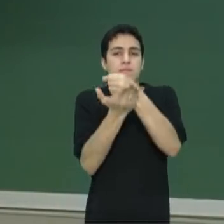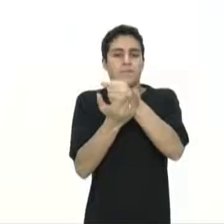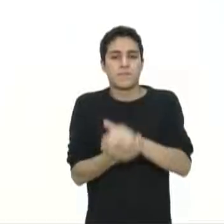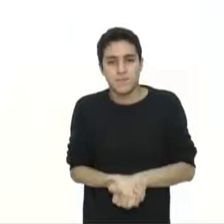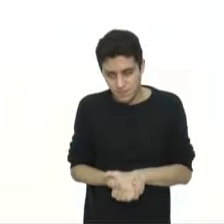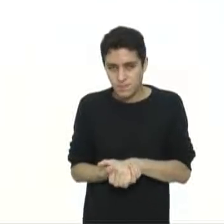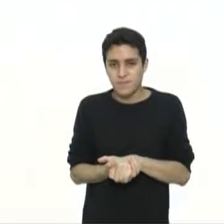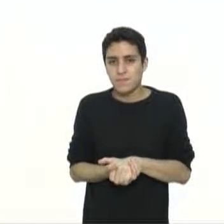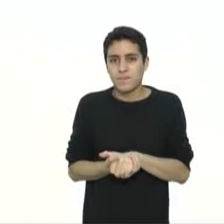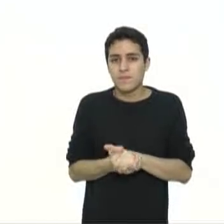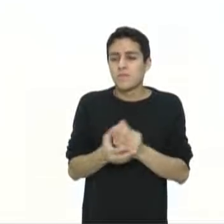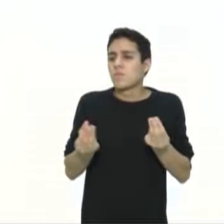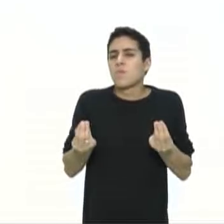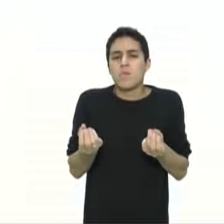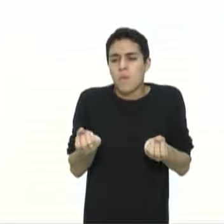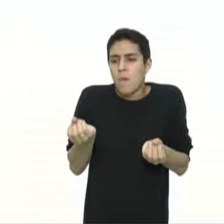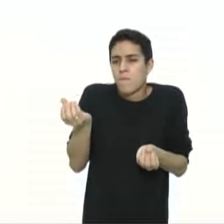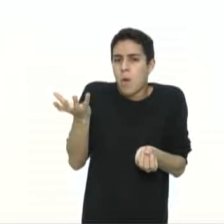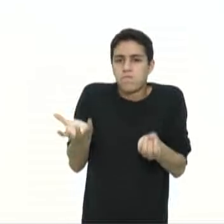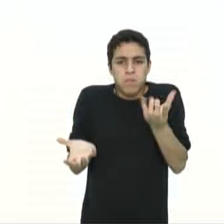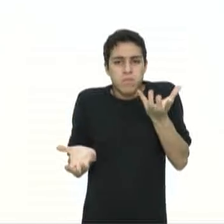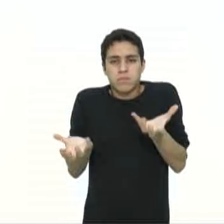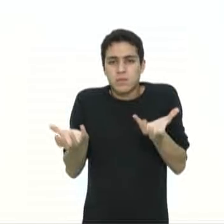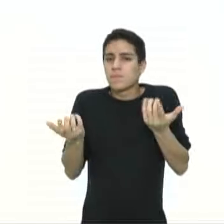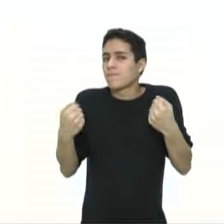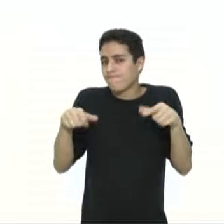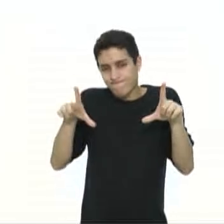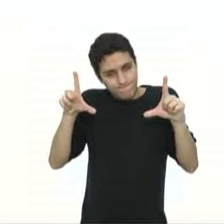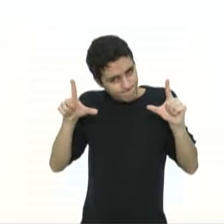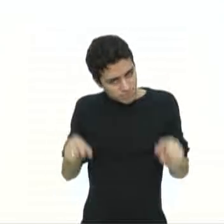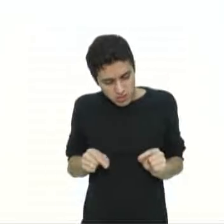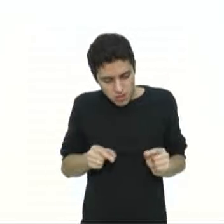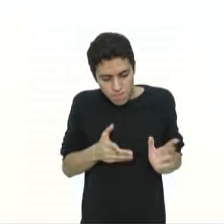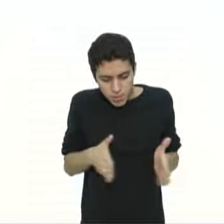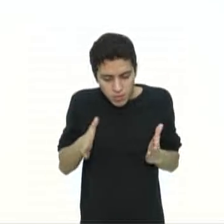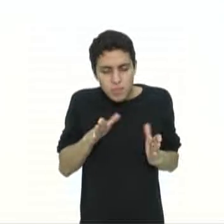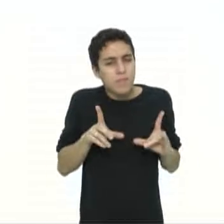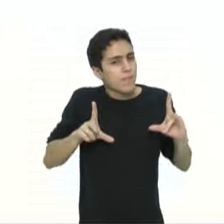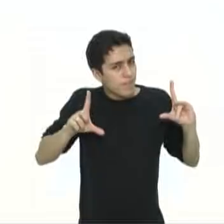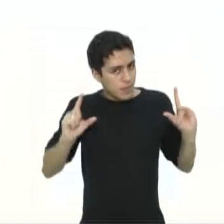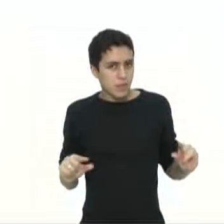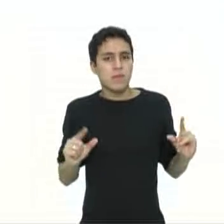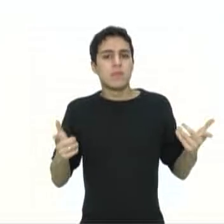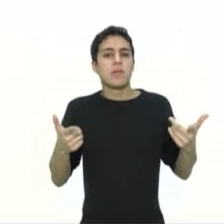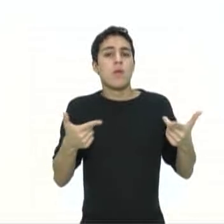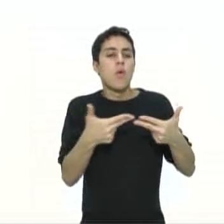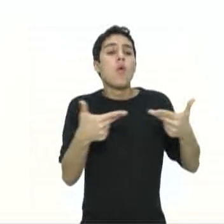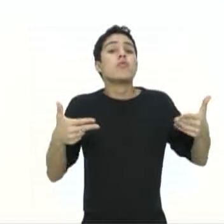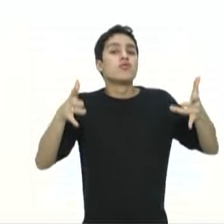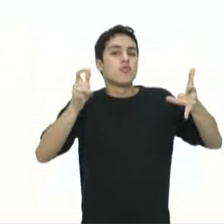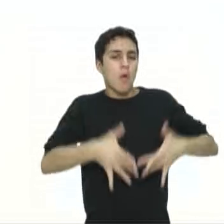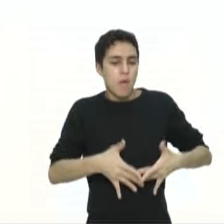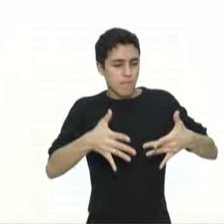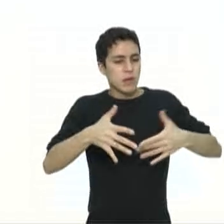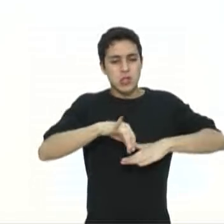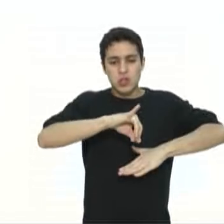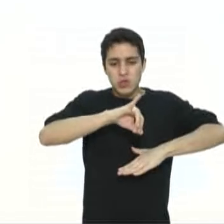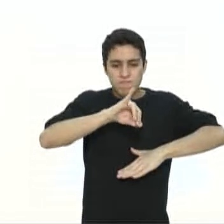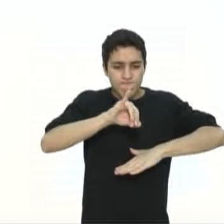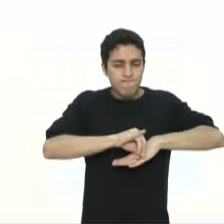Emissões industriais tem que diminuir a quantidade de resíduos, seja resíduo, poluição atmosférica ou resíduo